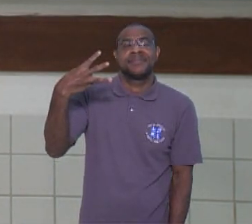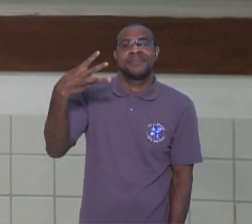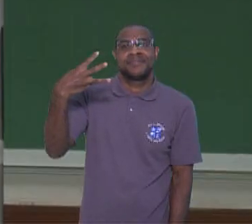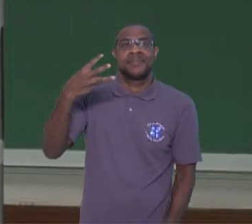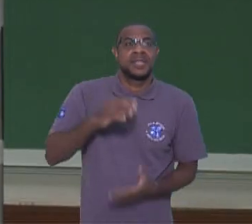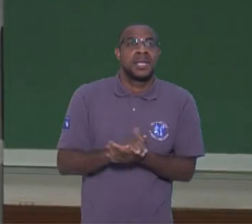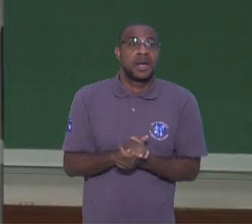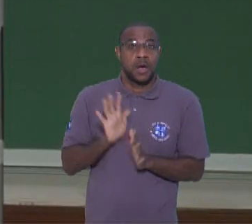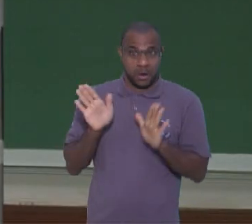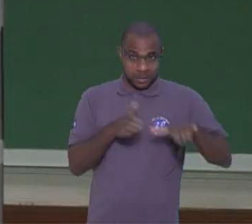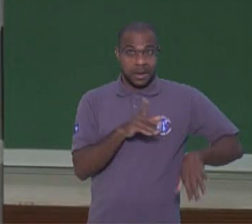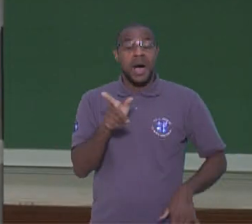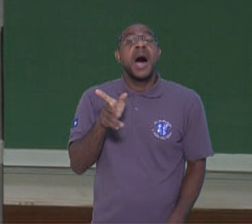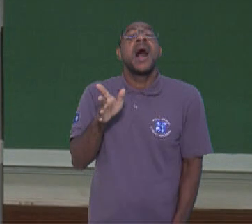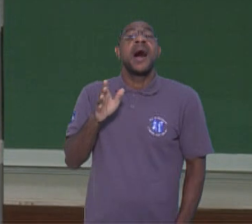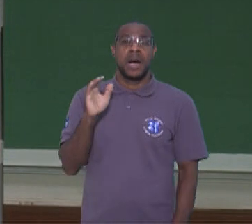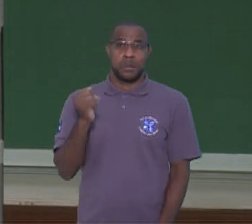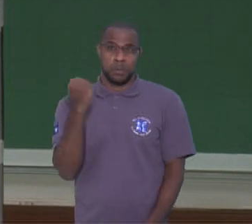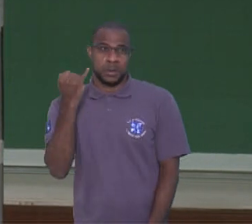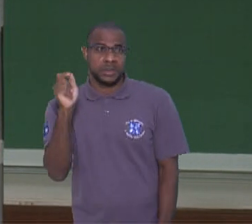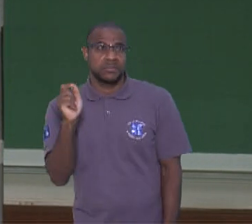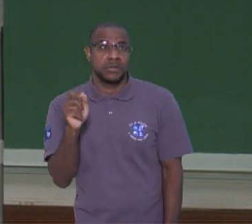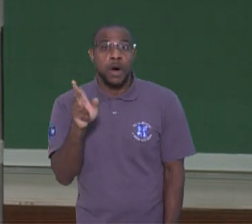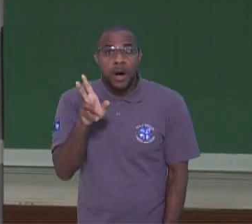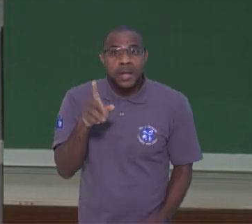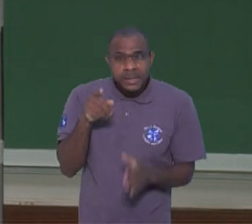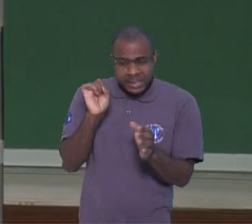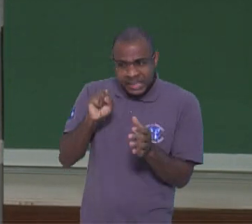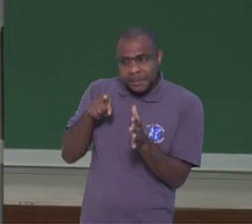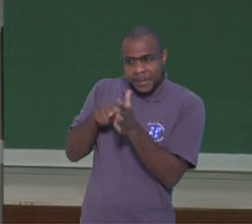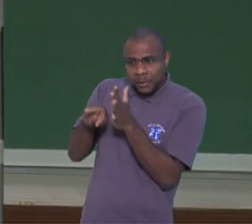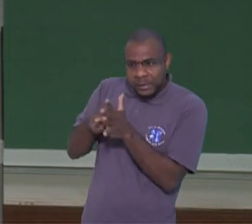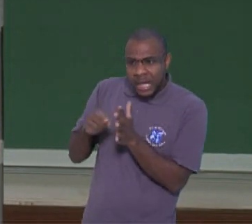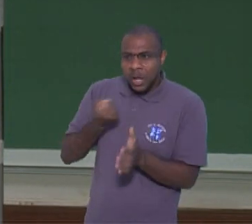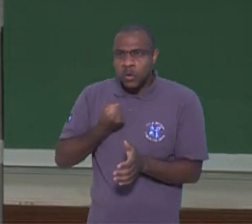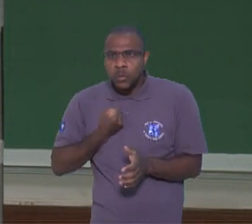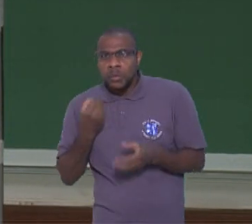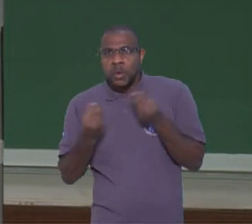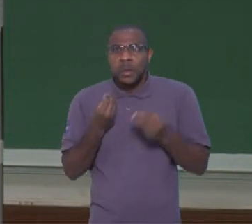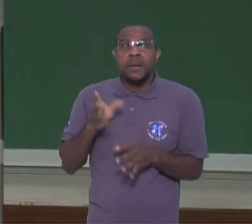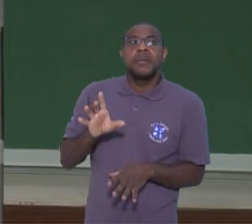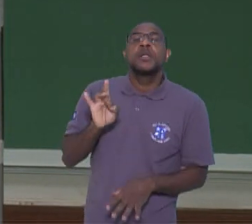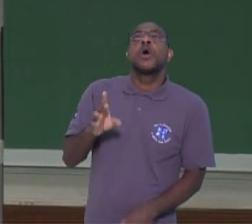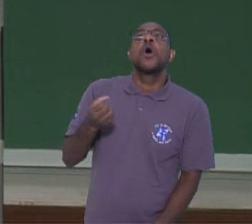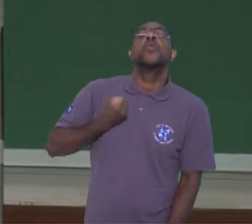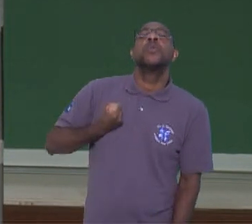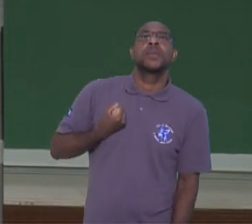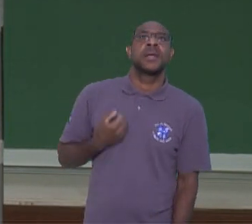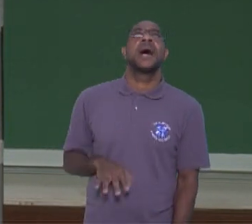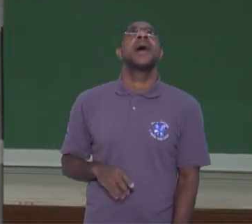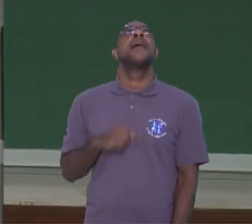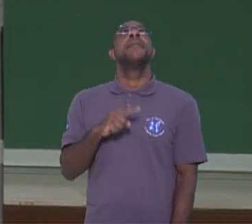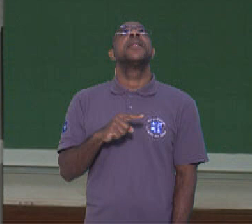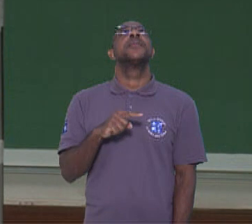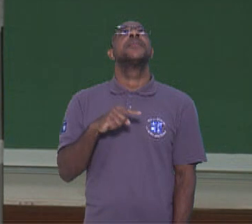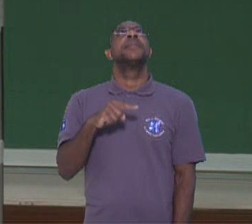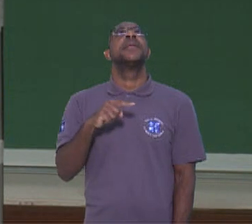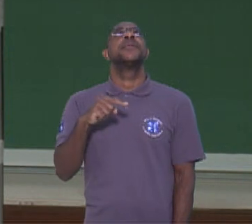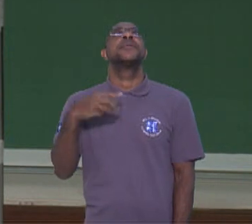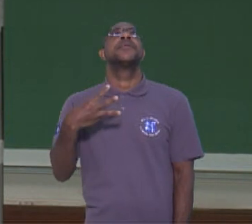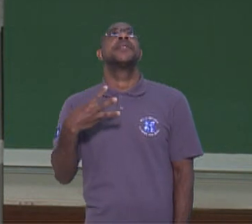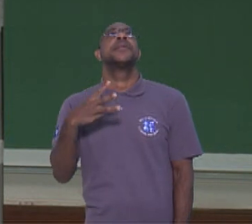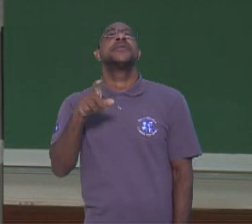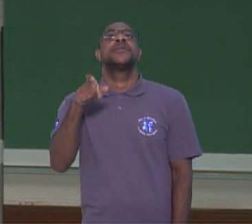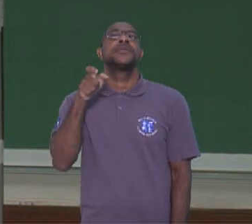importante. Quando perguntar a questão de número, né, o coeficiente numérico, fale só o número. Não fale assim, ah, menos 3x. Isso é o valor